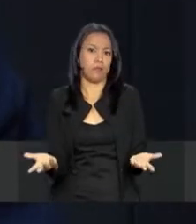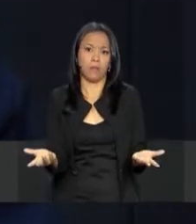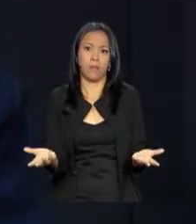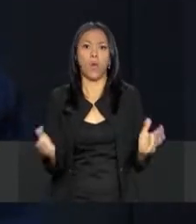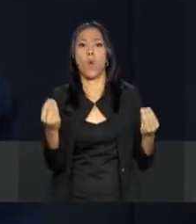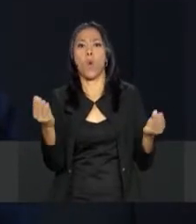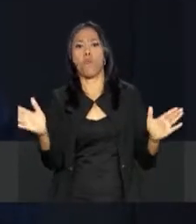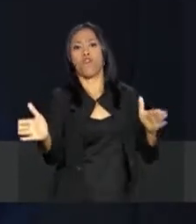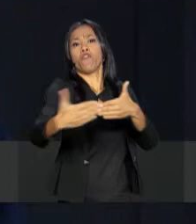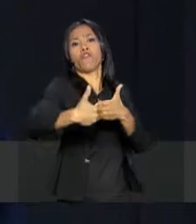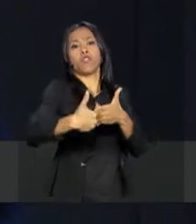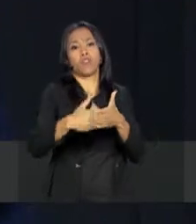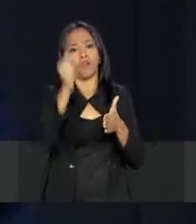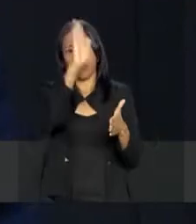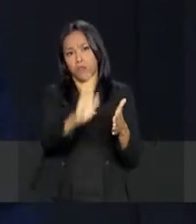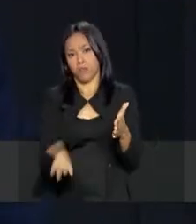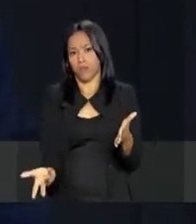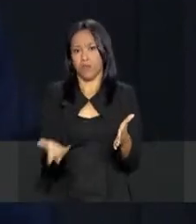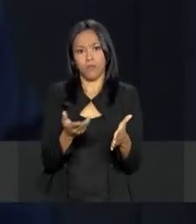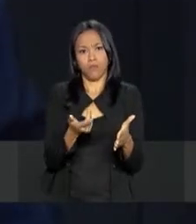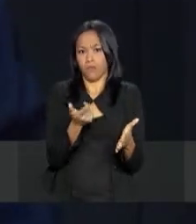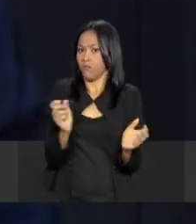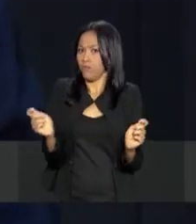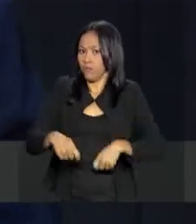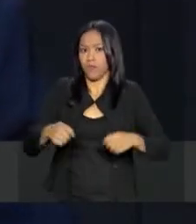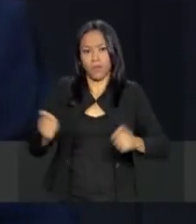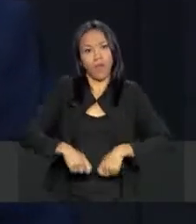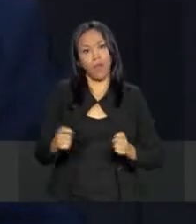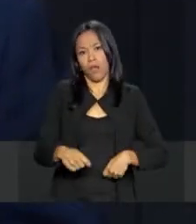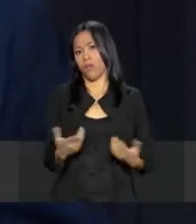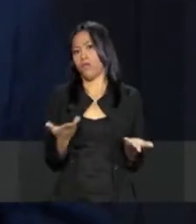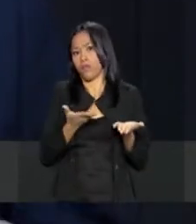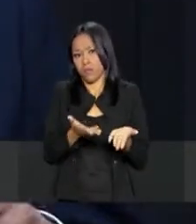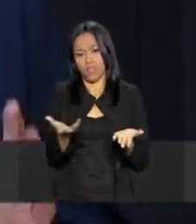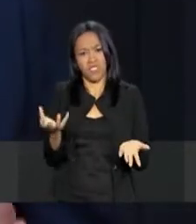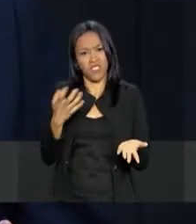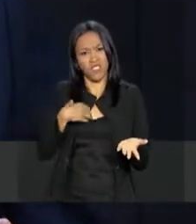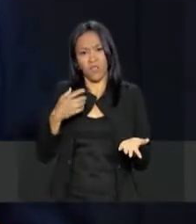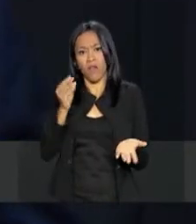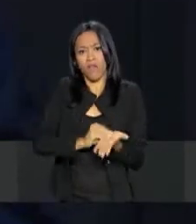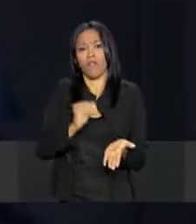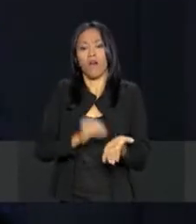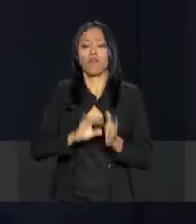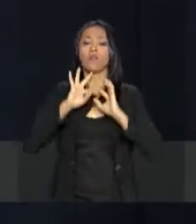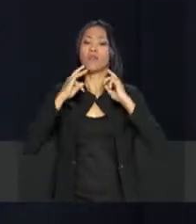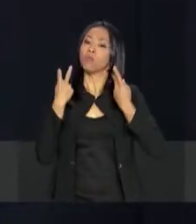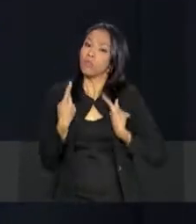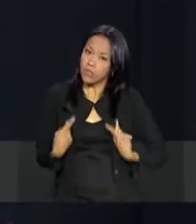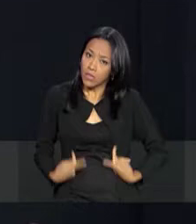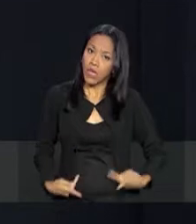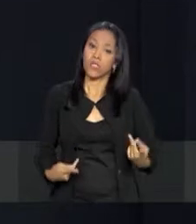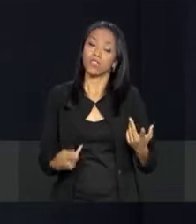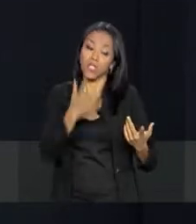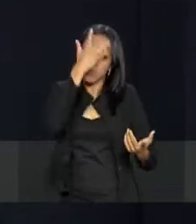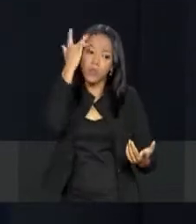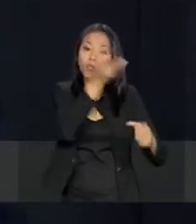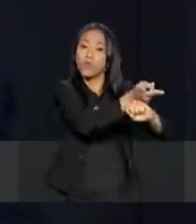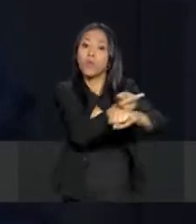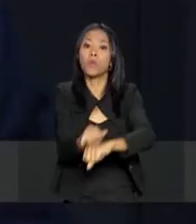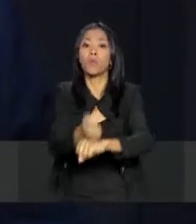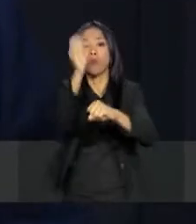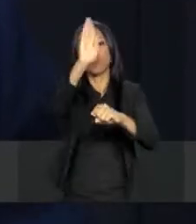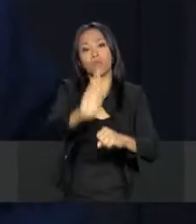fronteiras no nosso país sob pena de praticar um ato desumano e em relação àqueles que vêm procurar